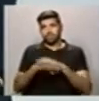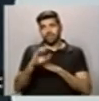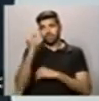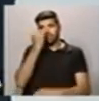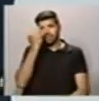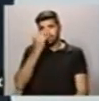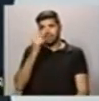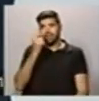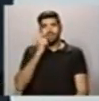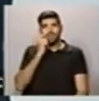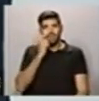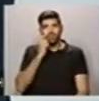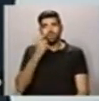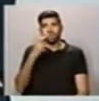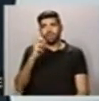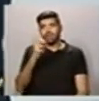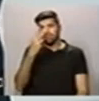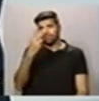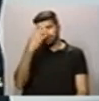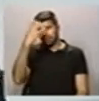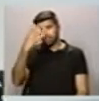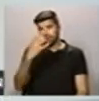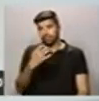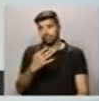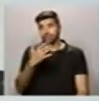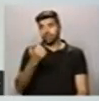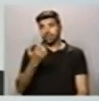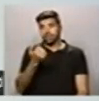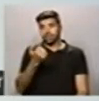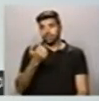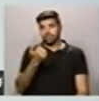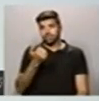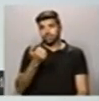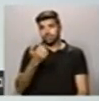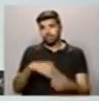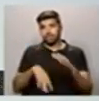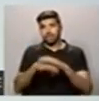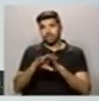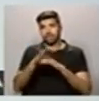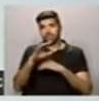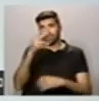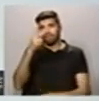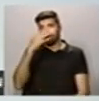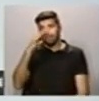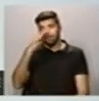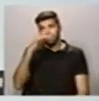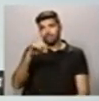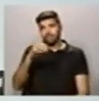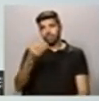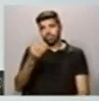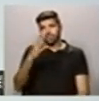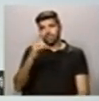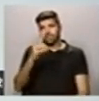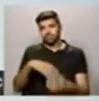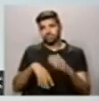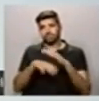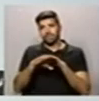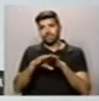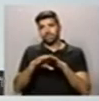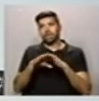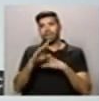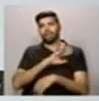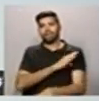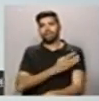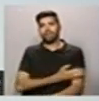para Bragança e para Viseu, 13 pela Vila Real, 15 graus de máxima para Viana do Castelo e para o Porto, 16 de máxima